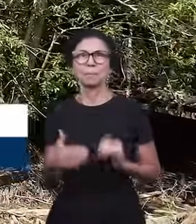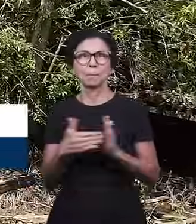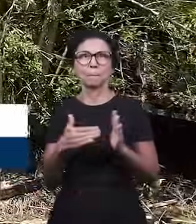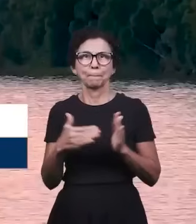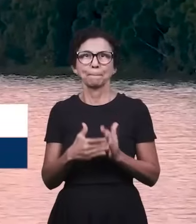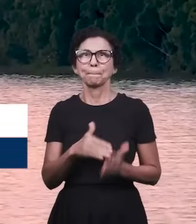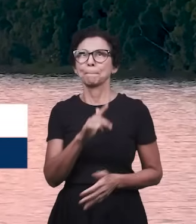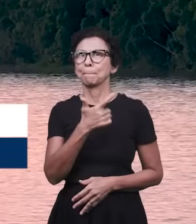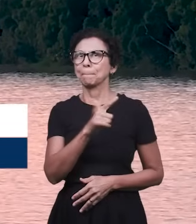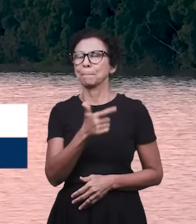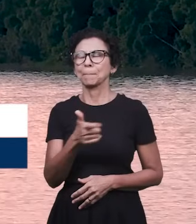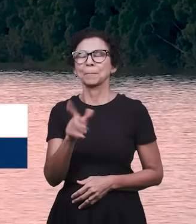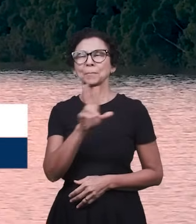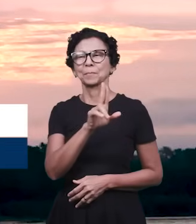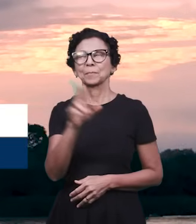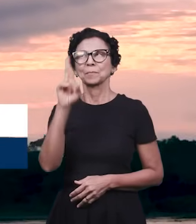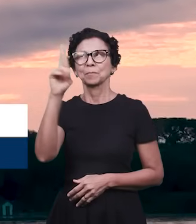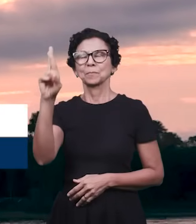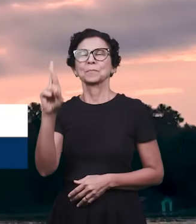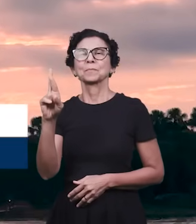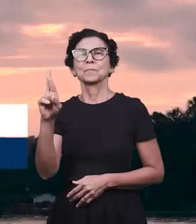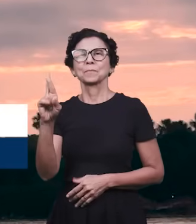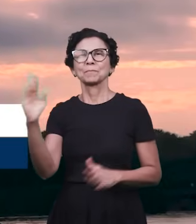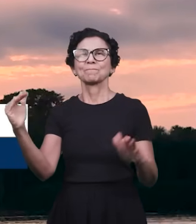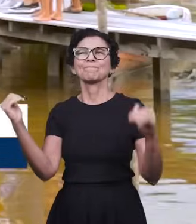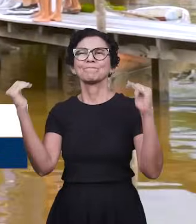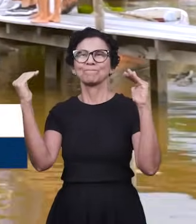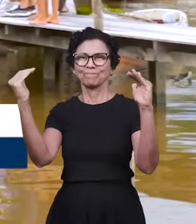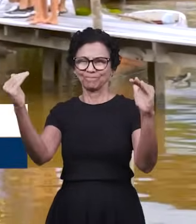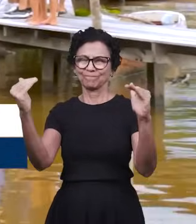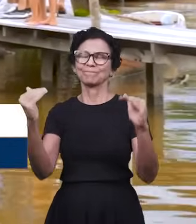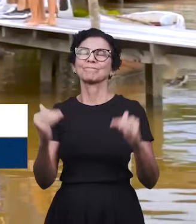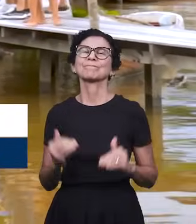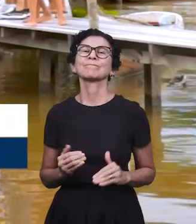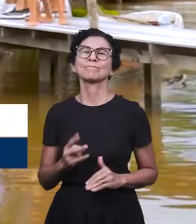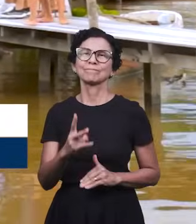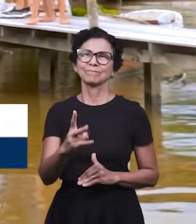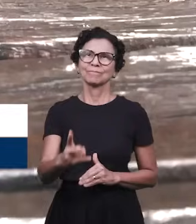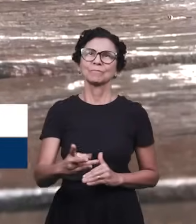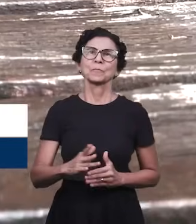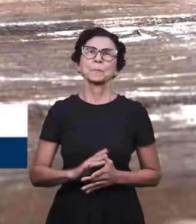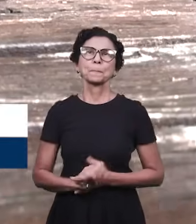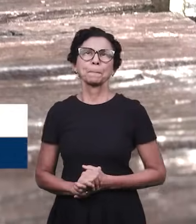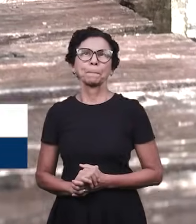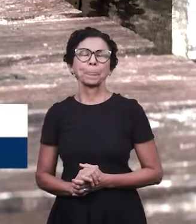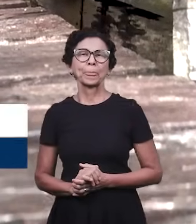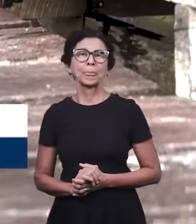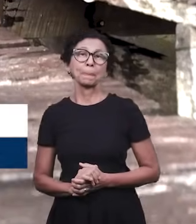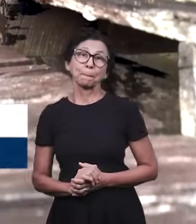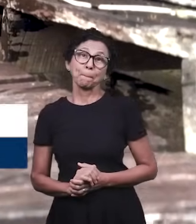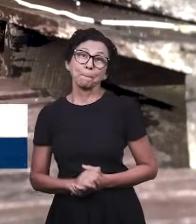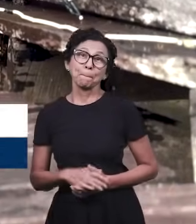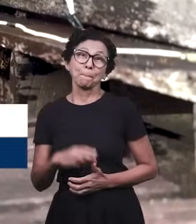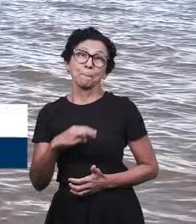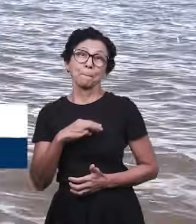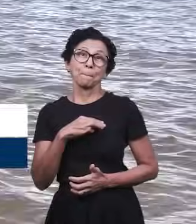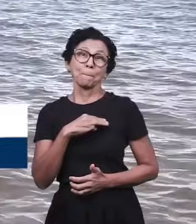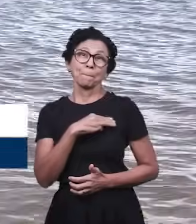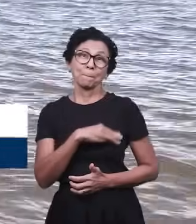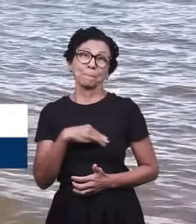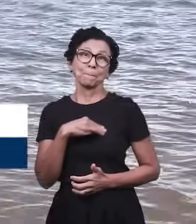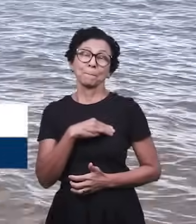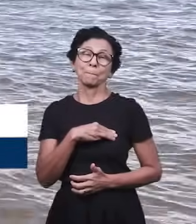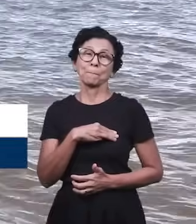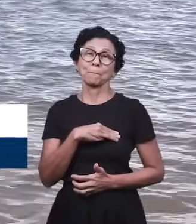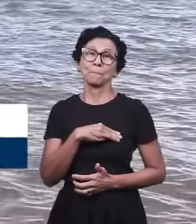Senhor Jesus fosse glorificado. Já encerrando a passagem da Missão Amazônia também neste município, a igreja local e